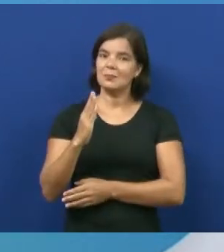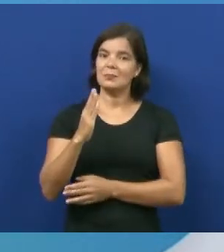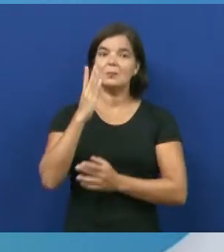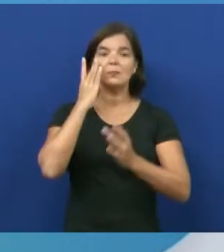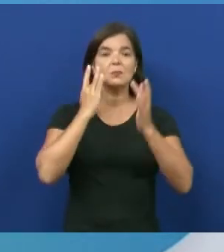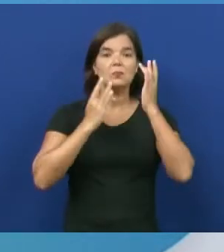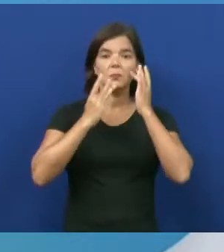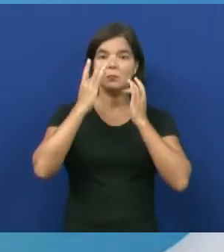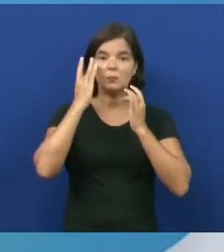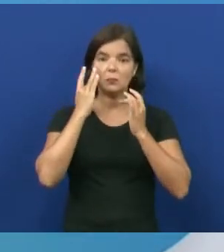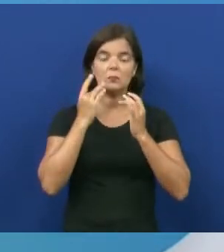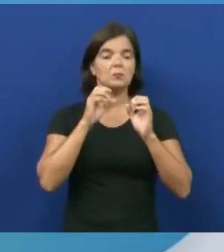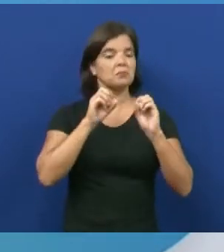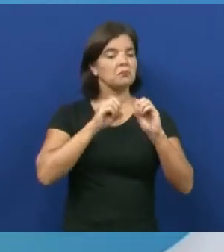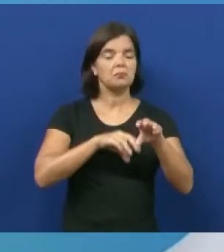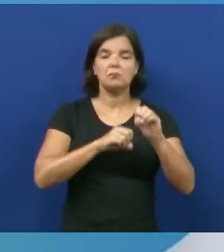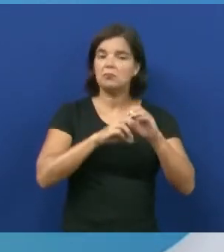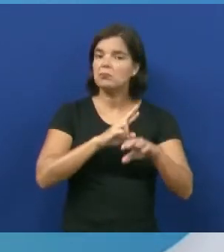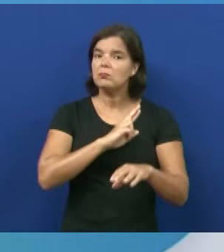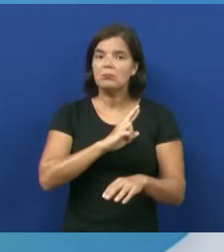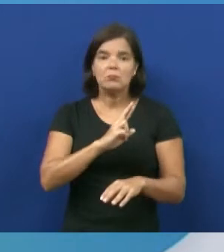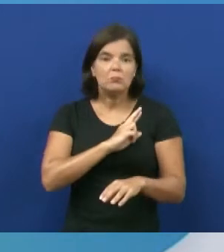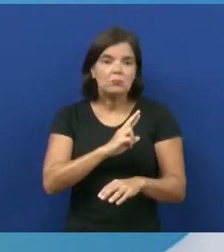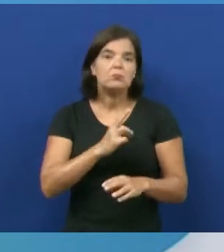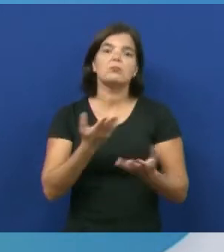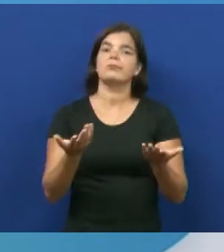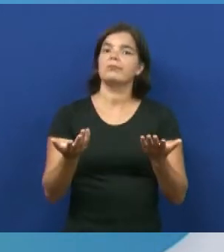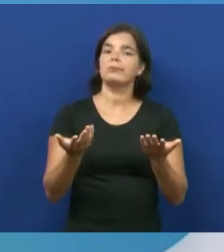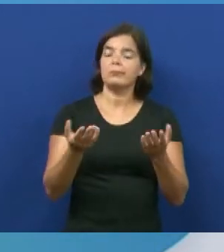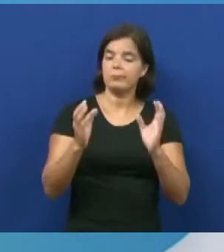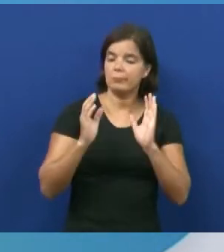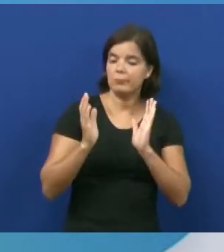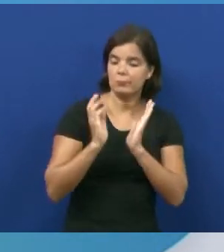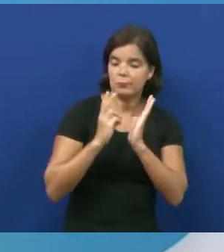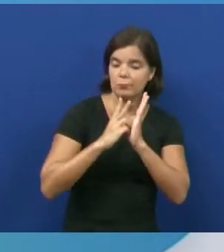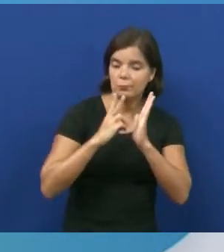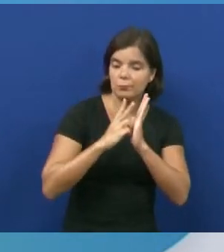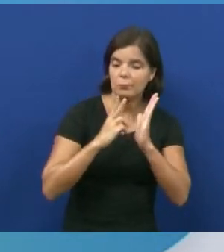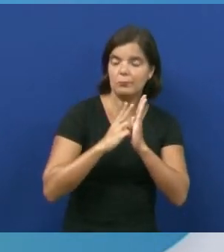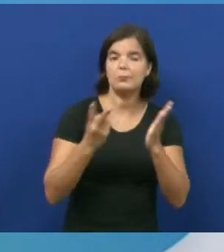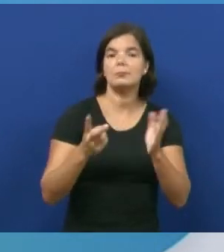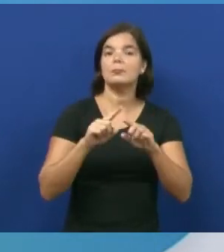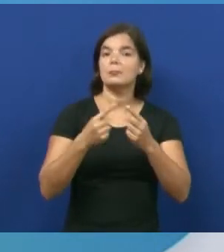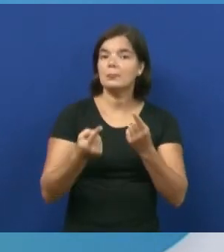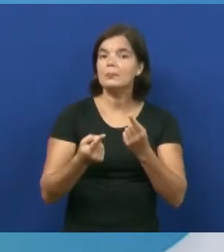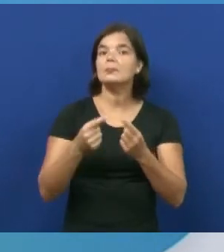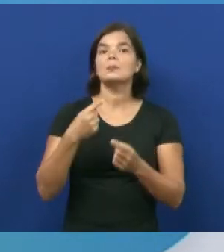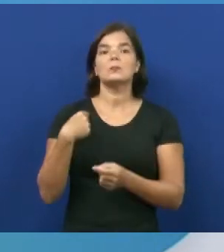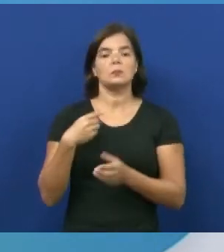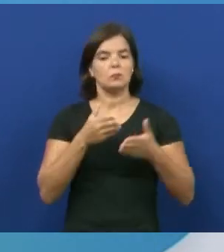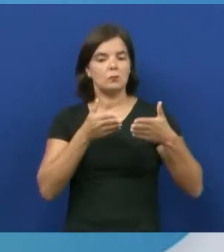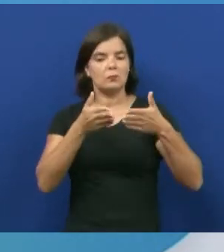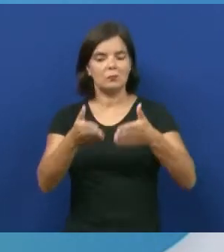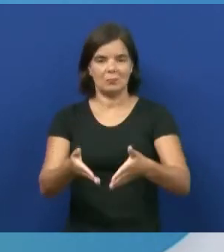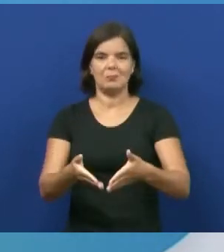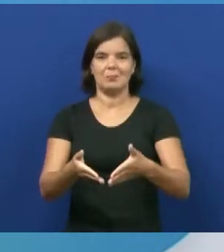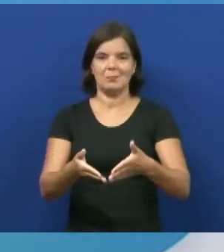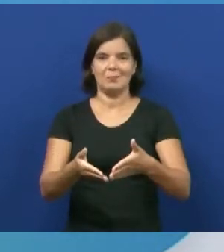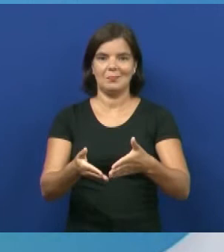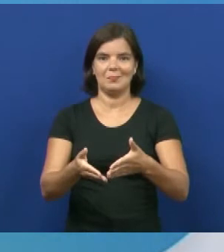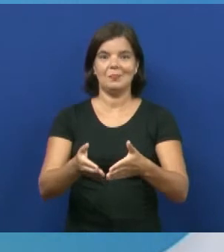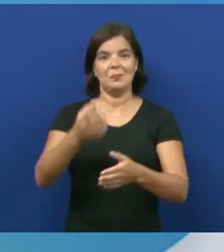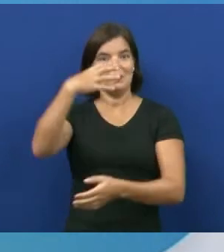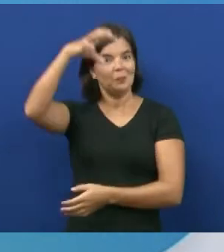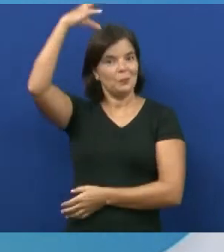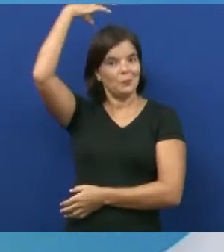utilizado como uma ferramenta catequética, era para educar o povo, para colonizar os indígenas. E aí, quando chega a corte